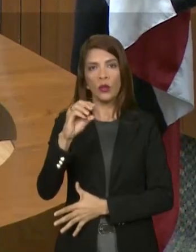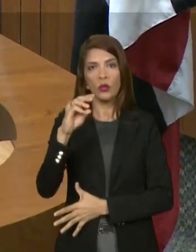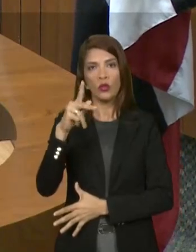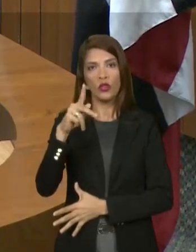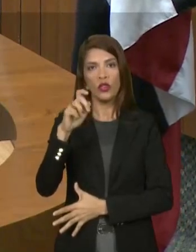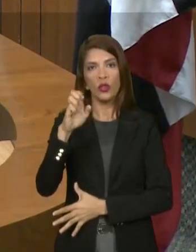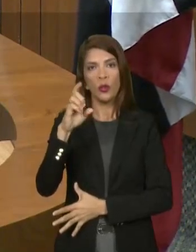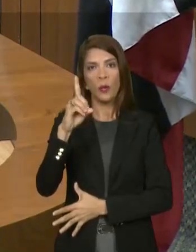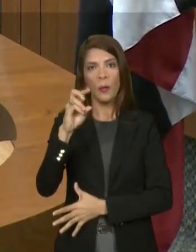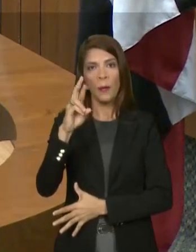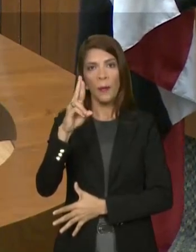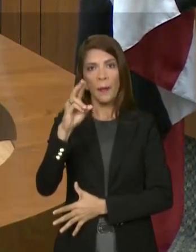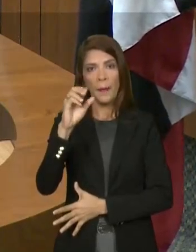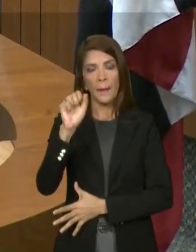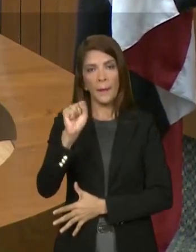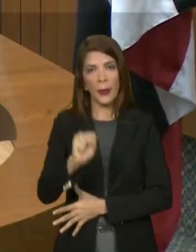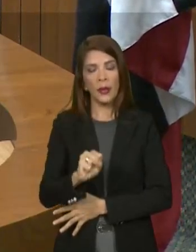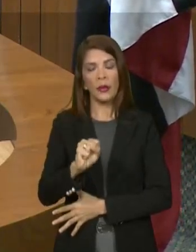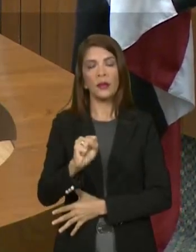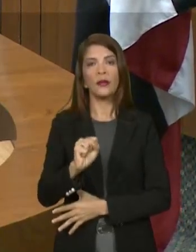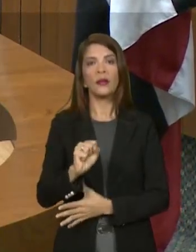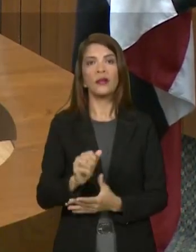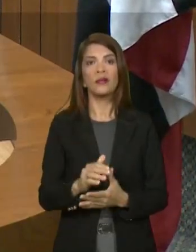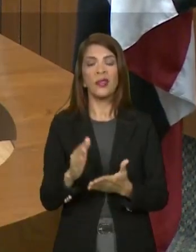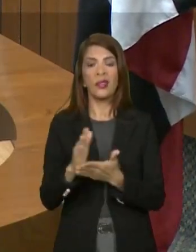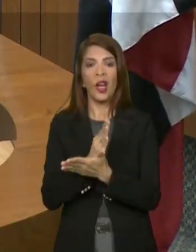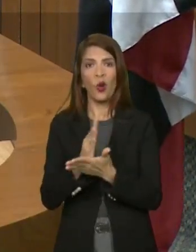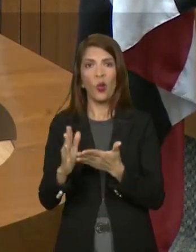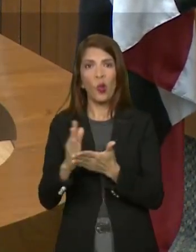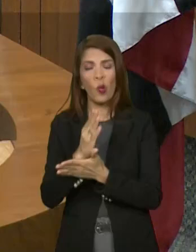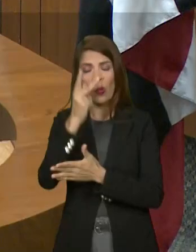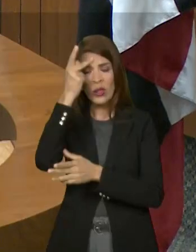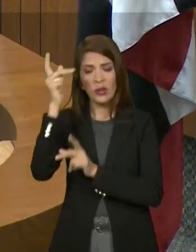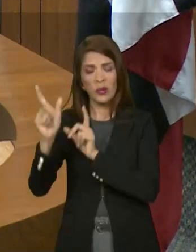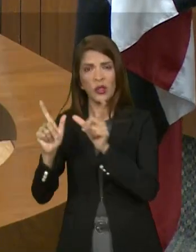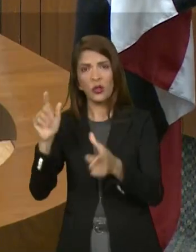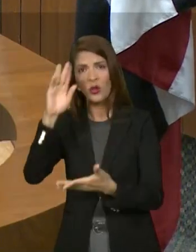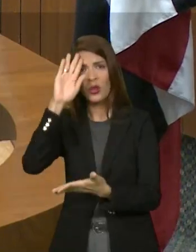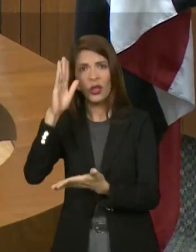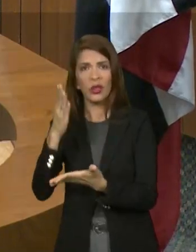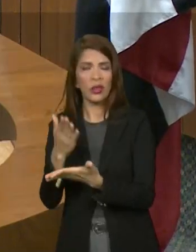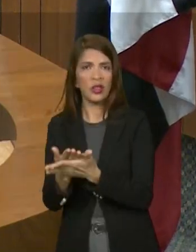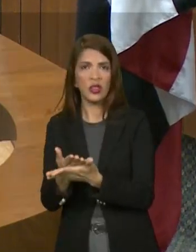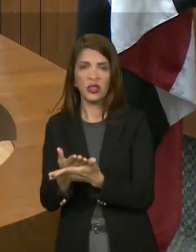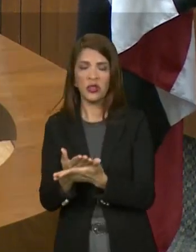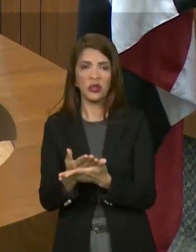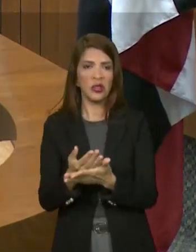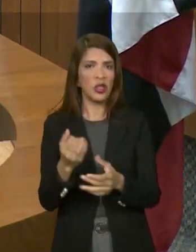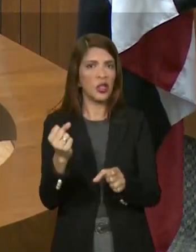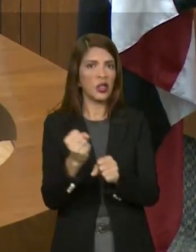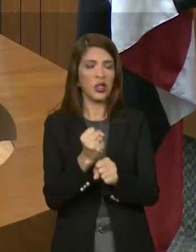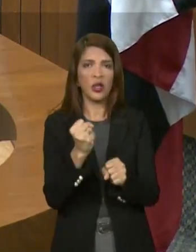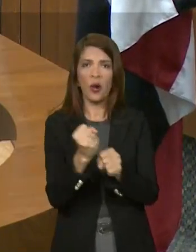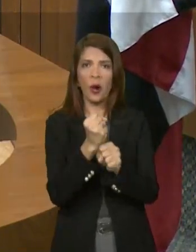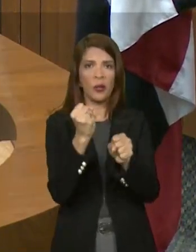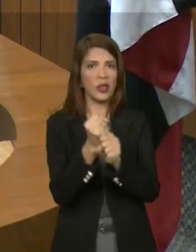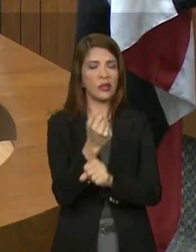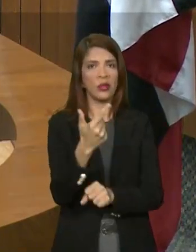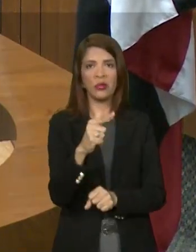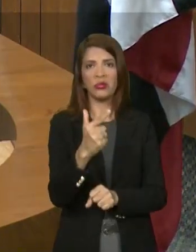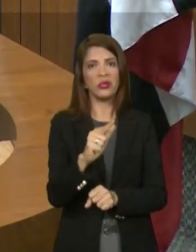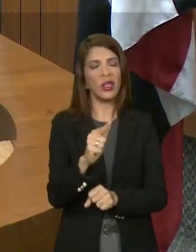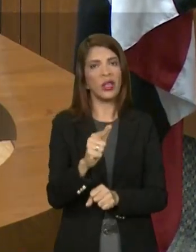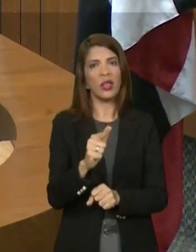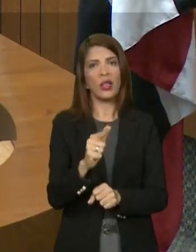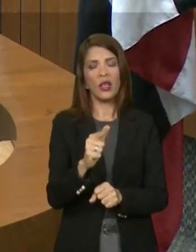Muitos falavam que, após a eleição, não iria mais obras para aquela cidade. Eu quero dizer aqui, em nome